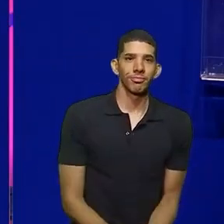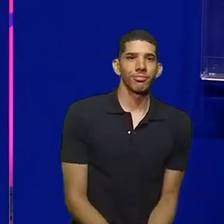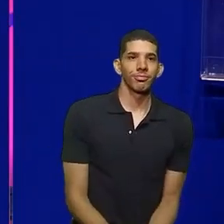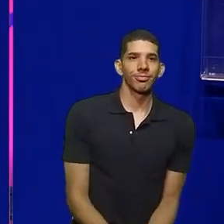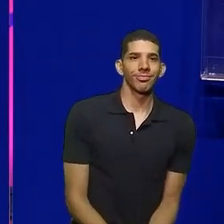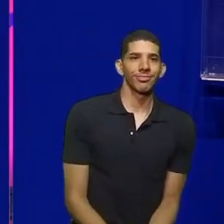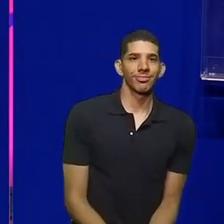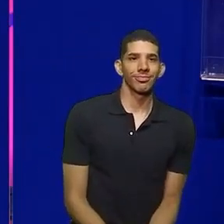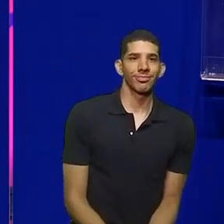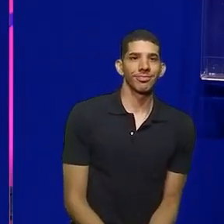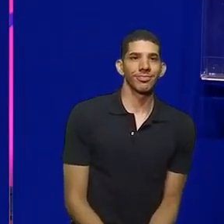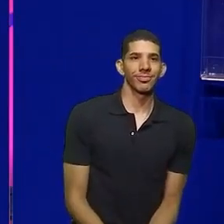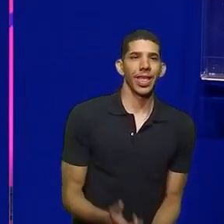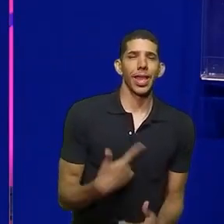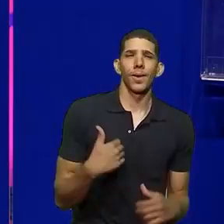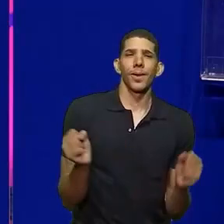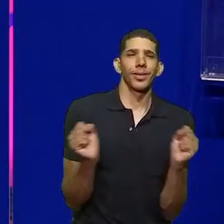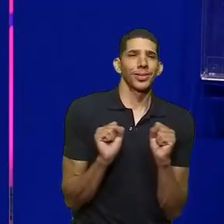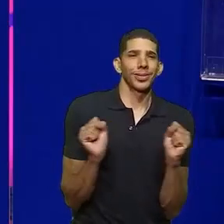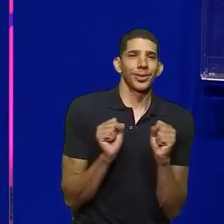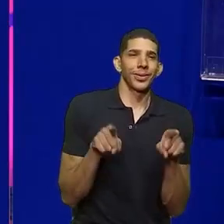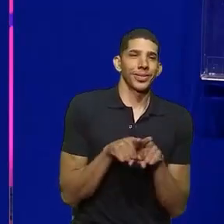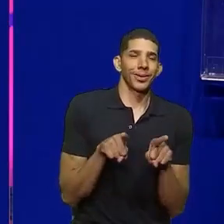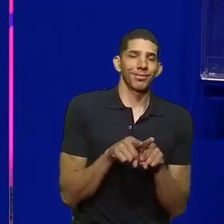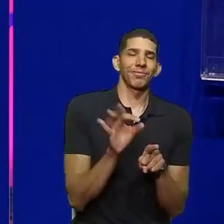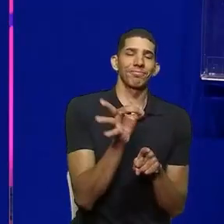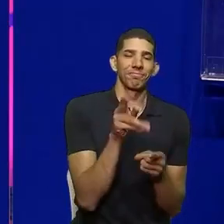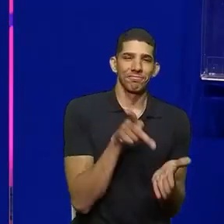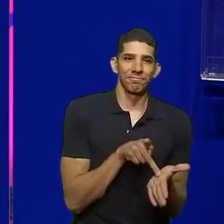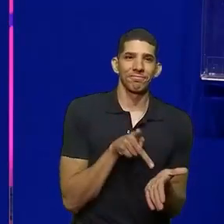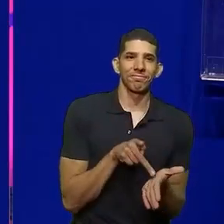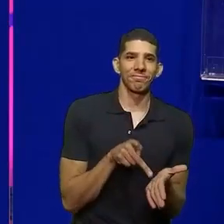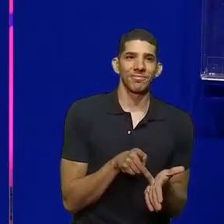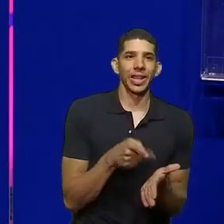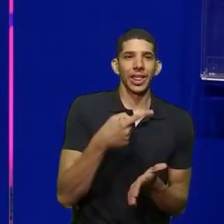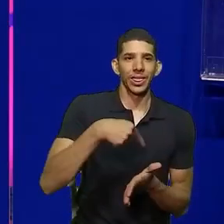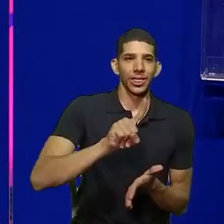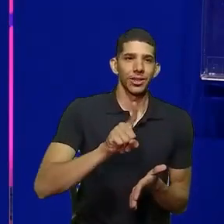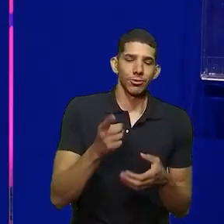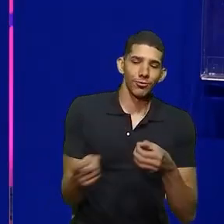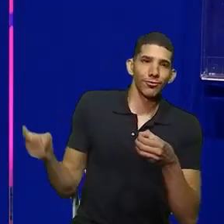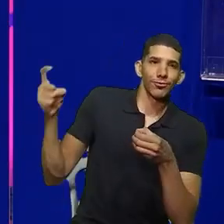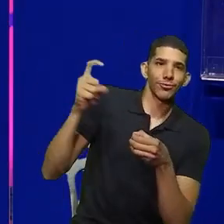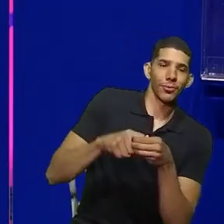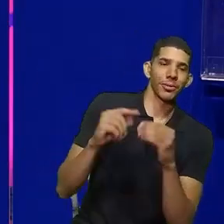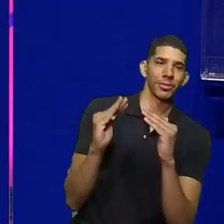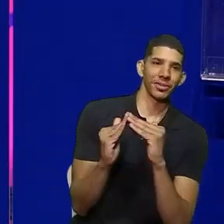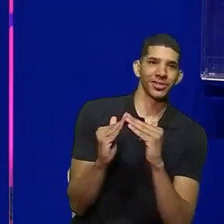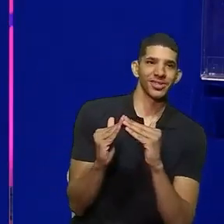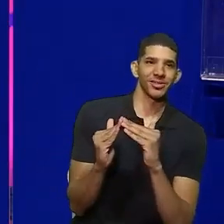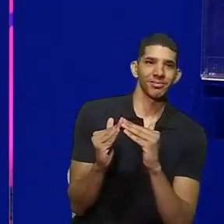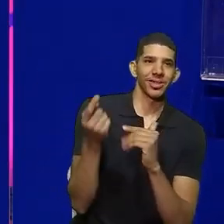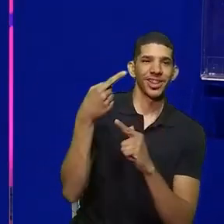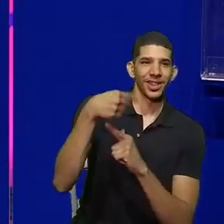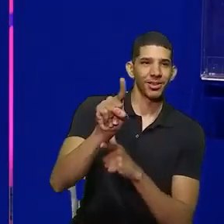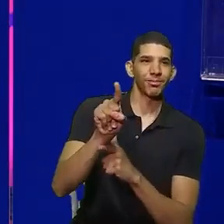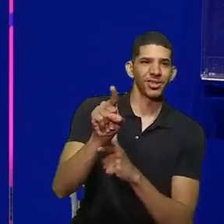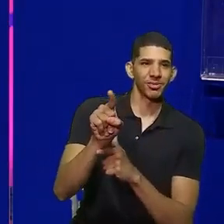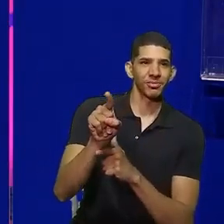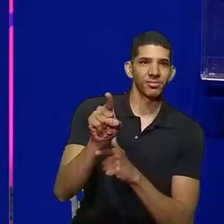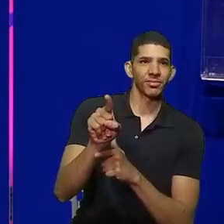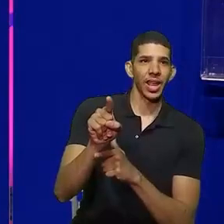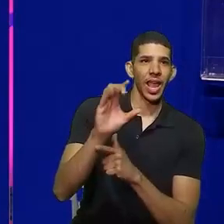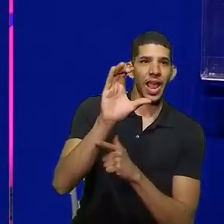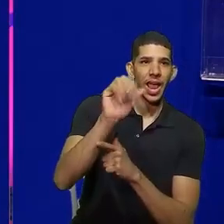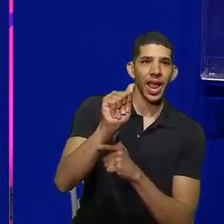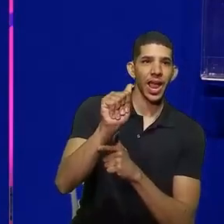Eu gostava mesmo dessas coisas. E ir para a casa do Tio Caetano ouvir história, a televisão era essa. A